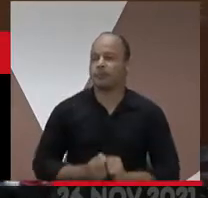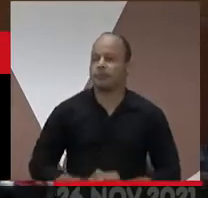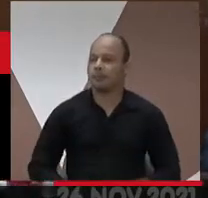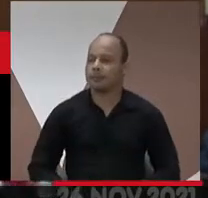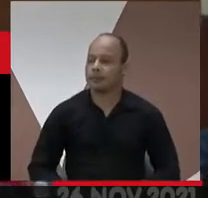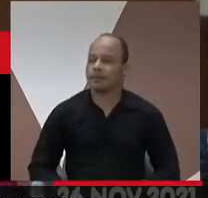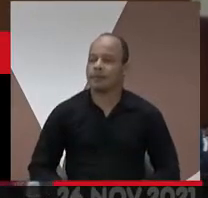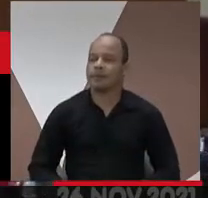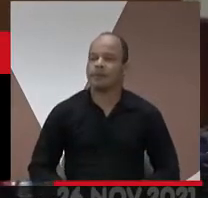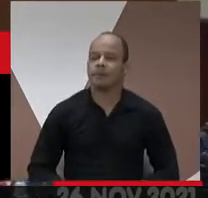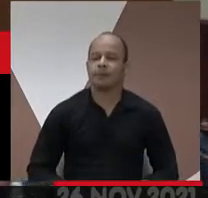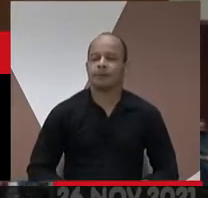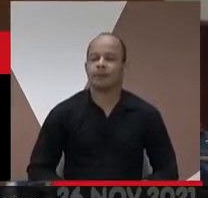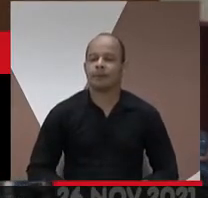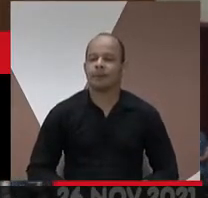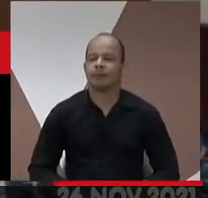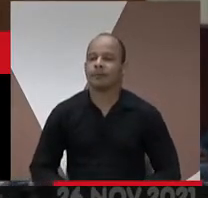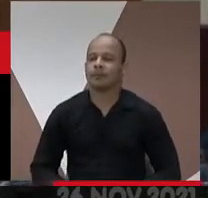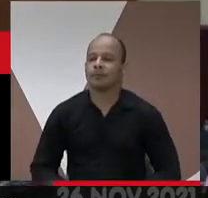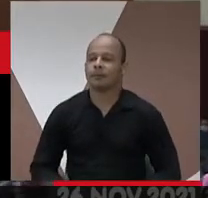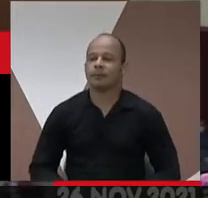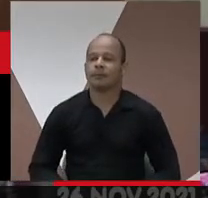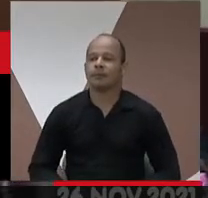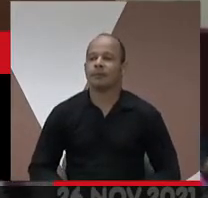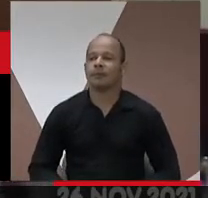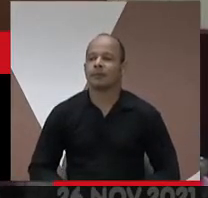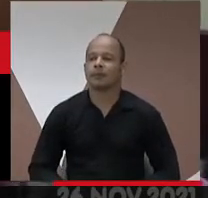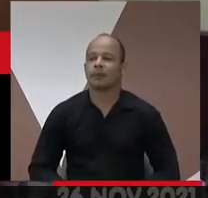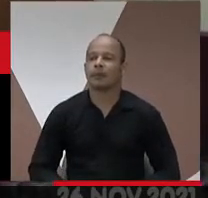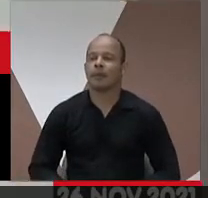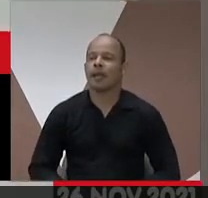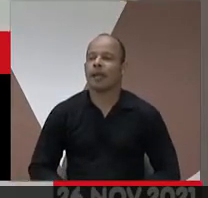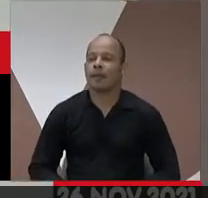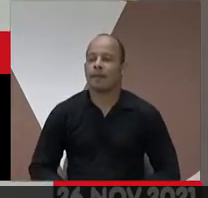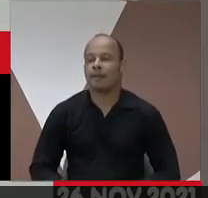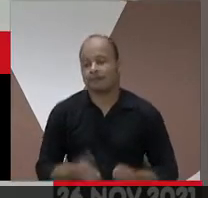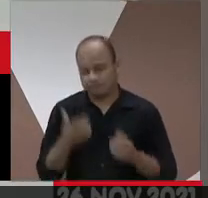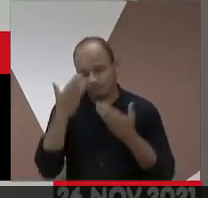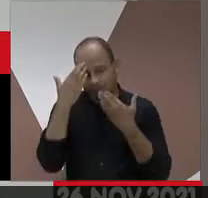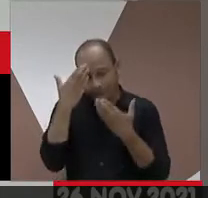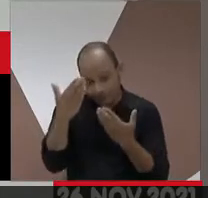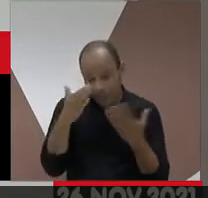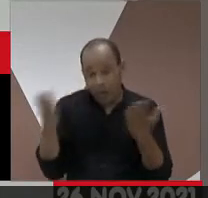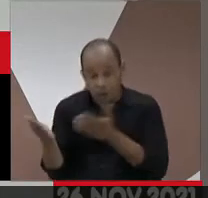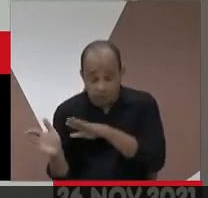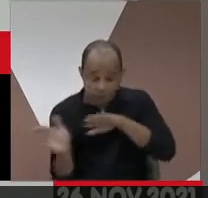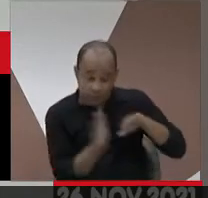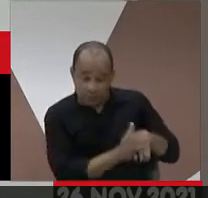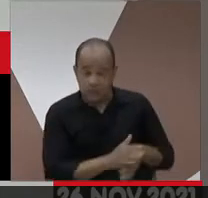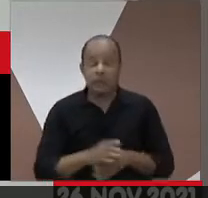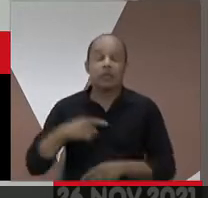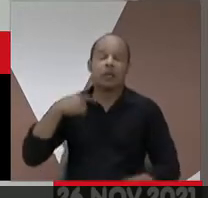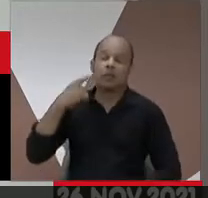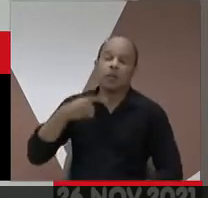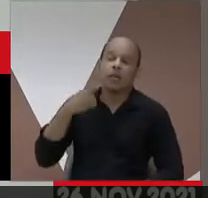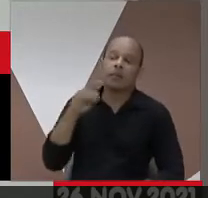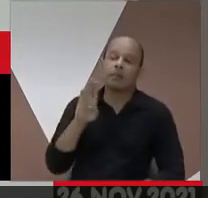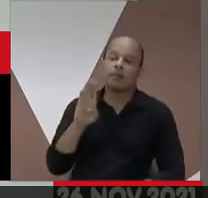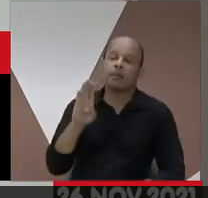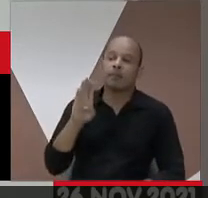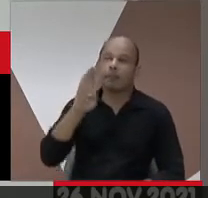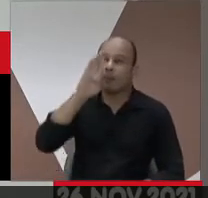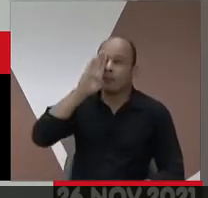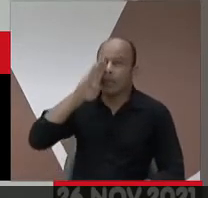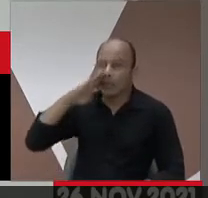Muito obrigado, Cristina Maria de Oliveira. Vamos passar agora a palavra à deputada Beatriz Cerqueira. Por gentileza, pelo prazo